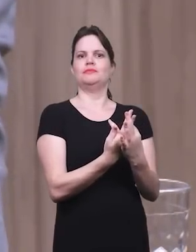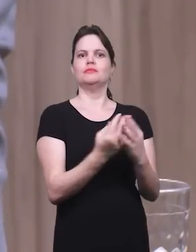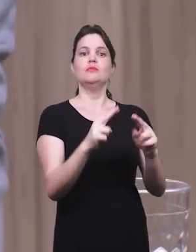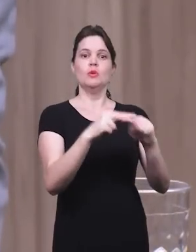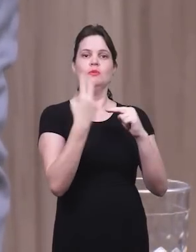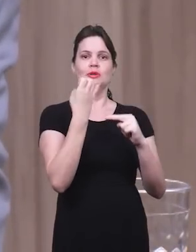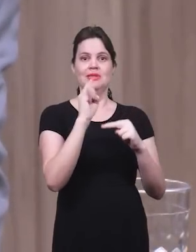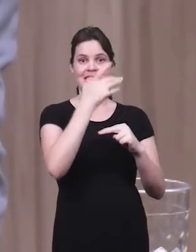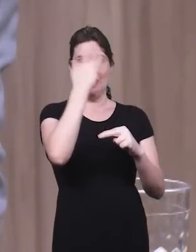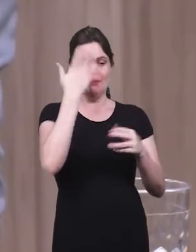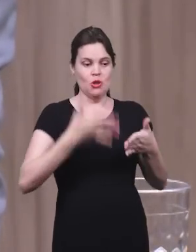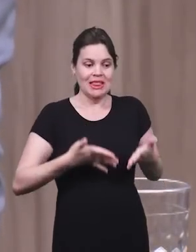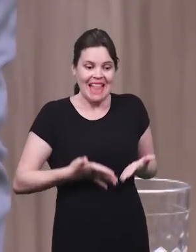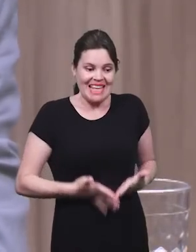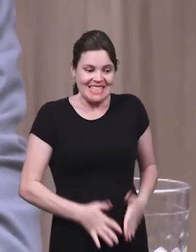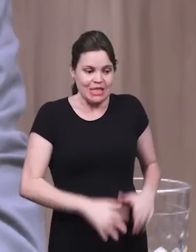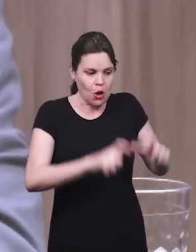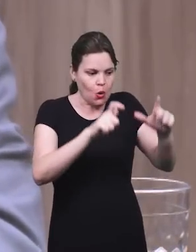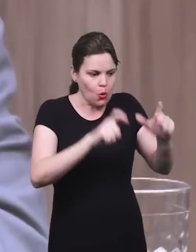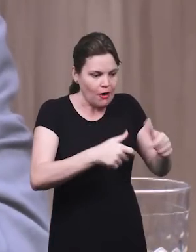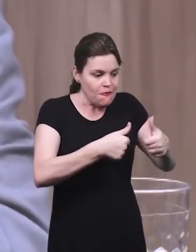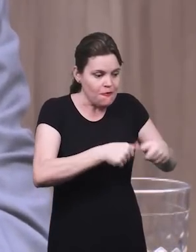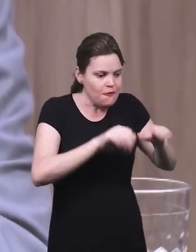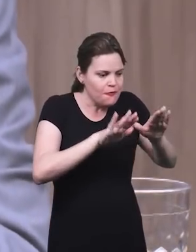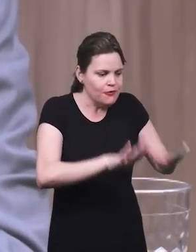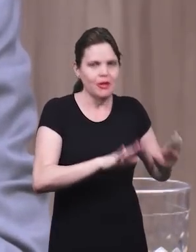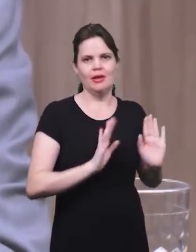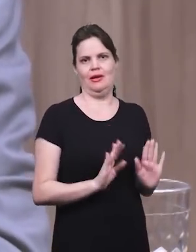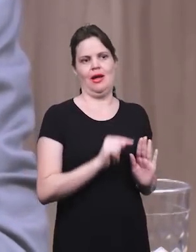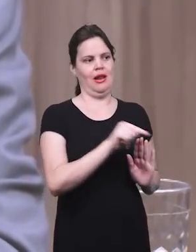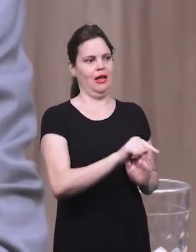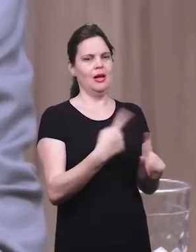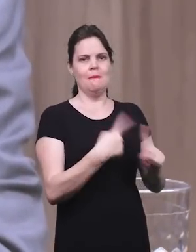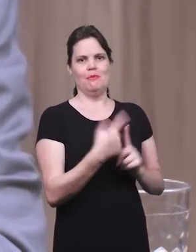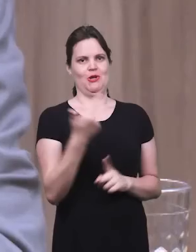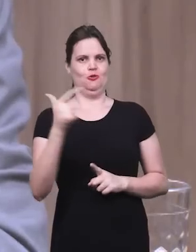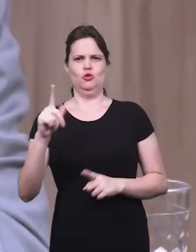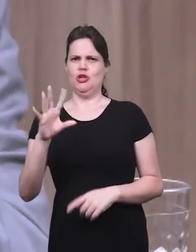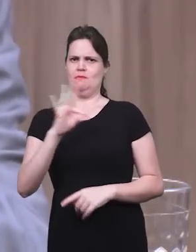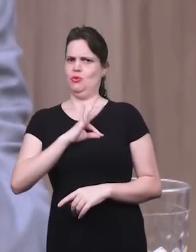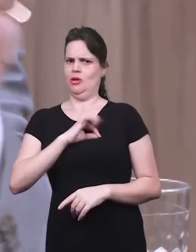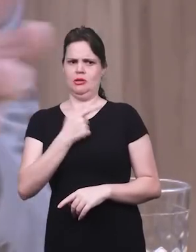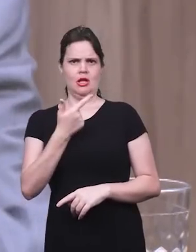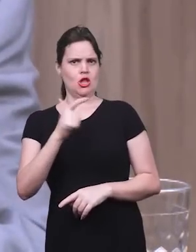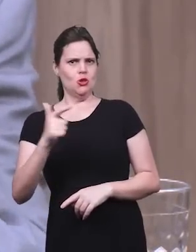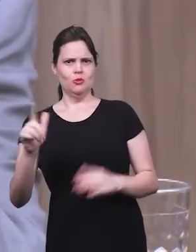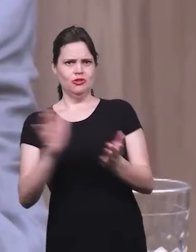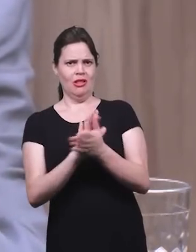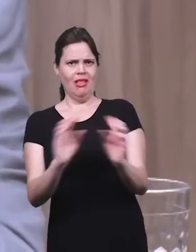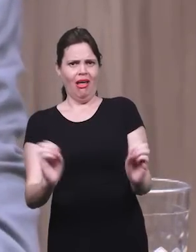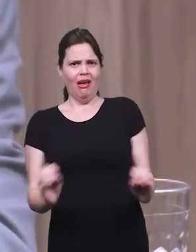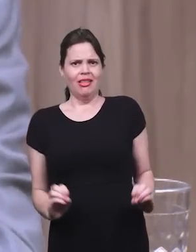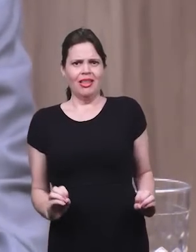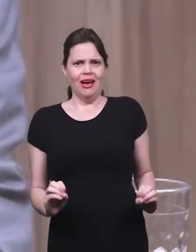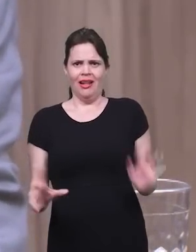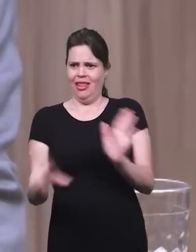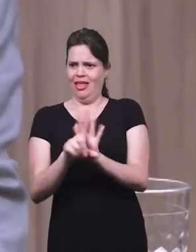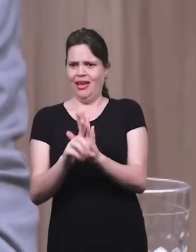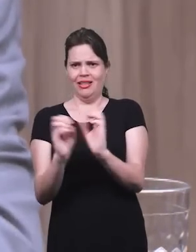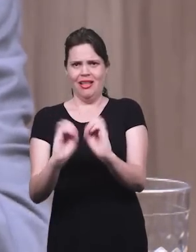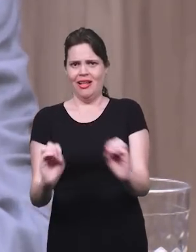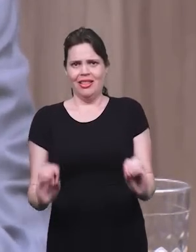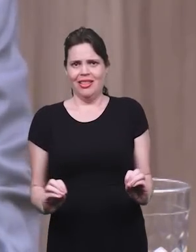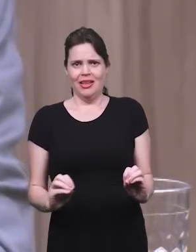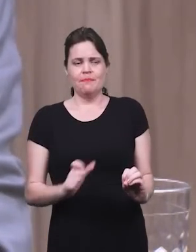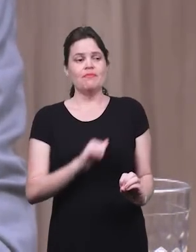ele procurava ficar naquela região, porque não tinha polícia, não tinha guarda de trânsito, não tinha nada